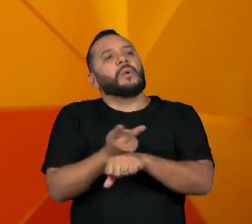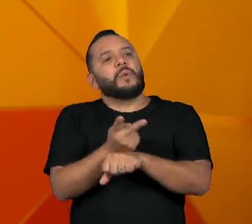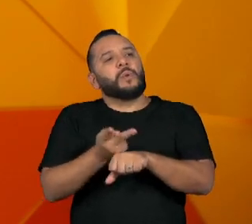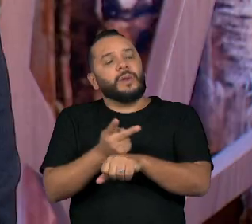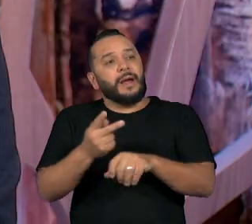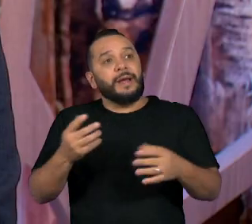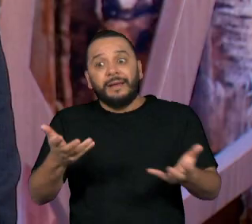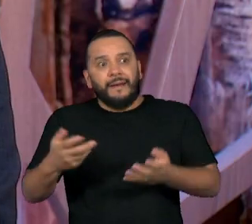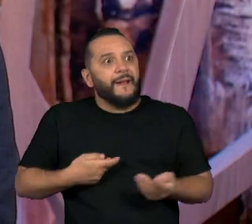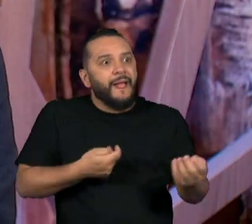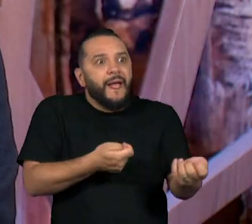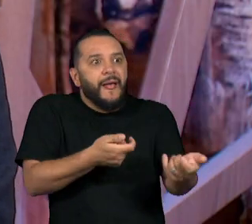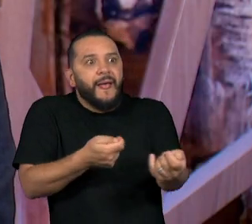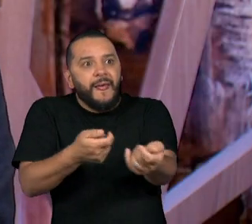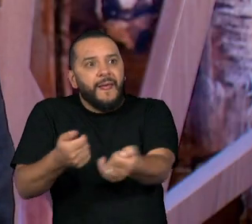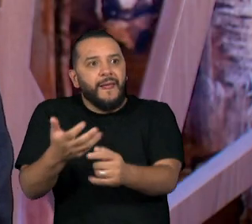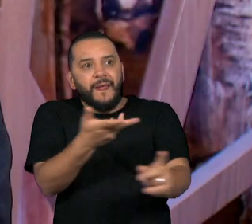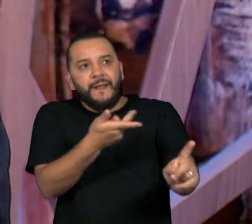pessoas?